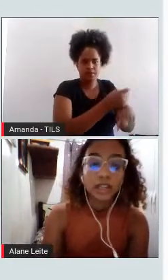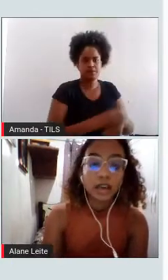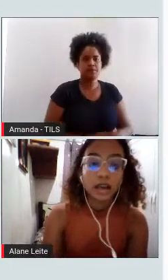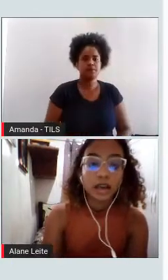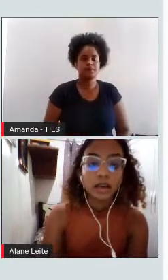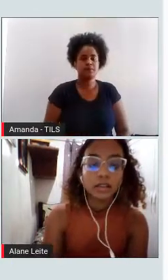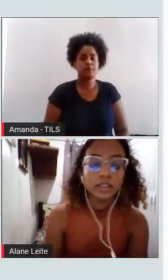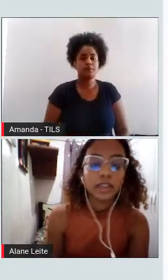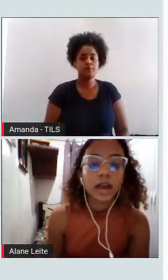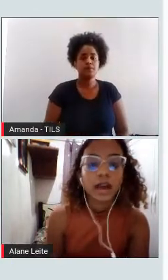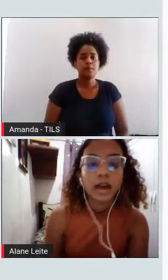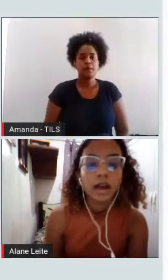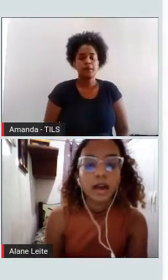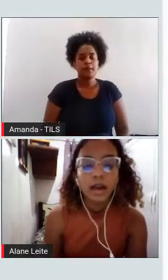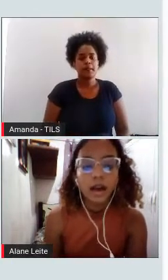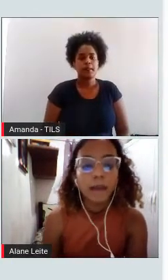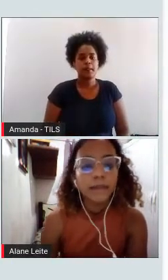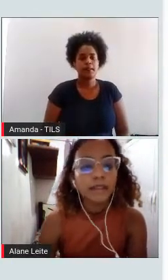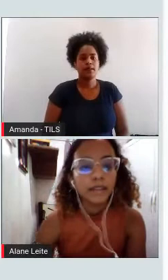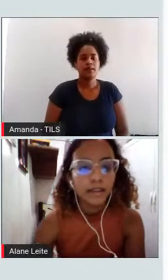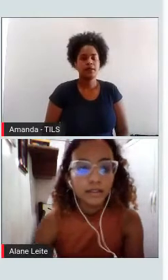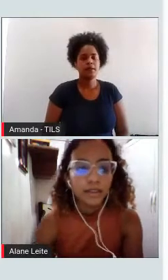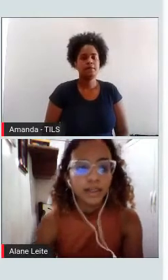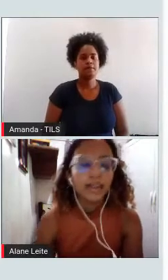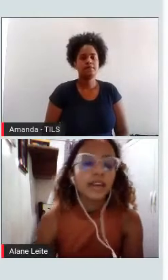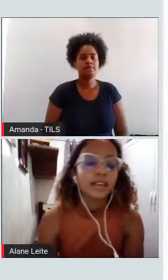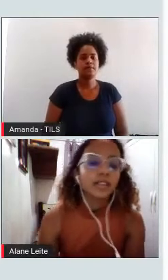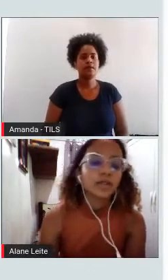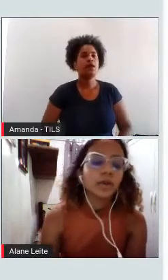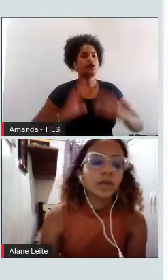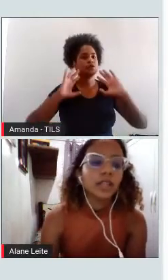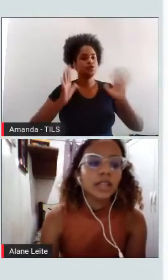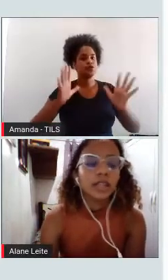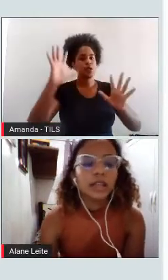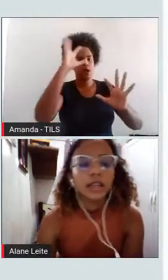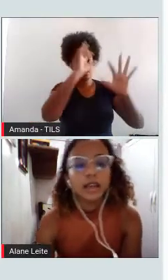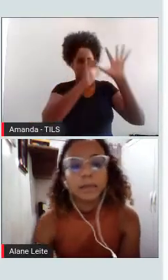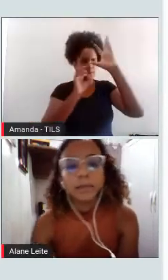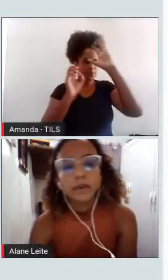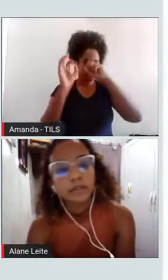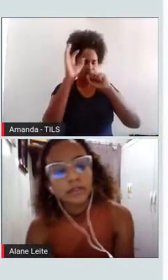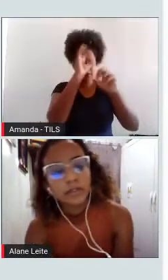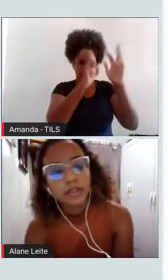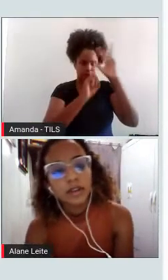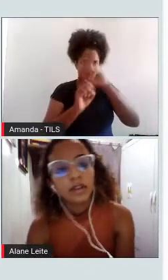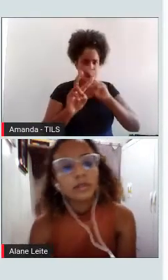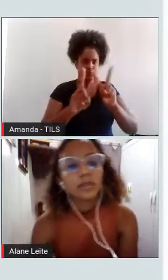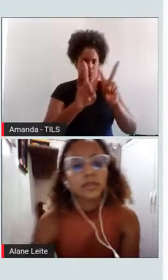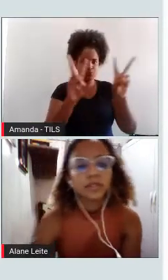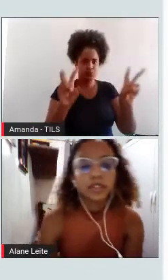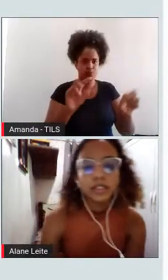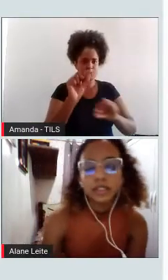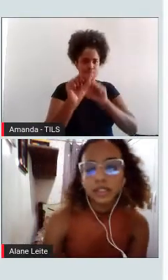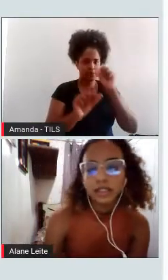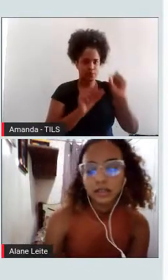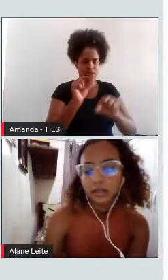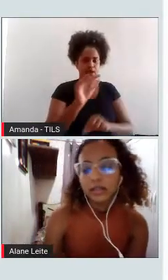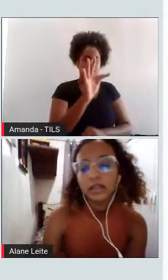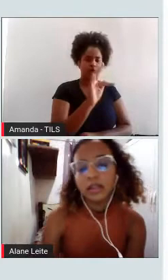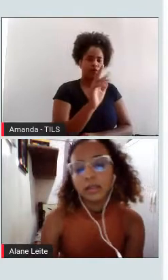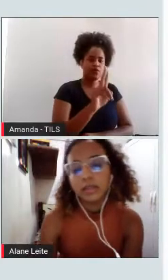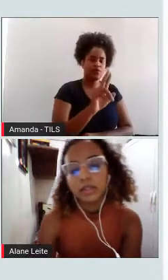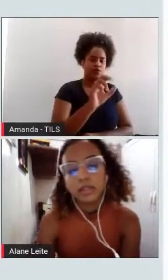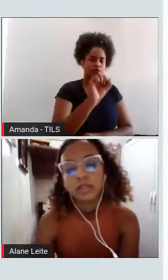a gente já aprendeu, né, sobre pontos de fusão, ponto